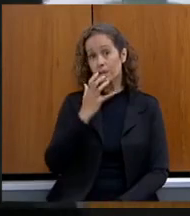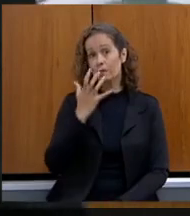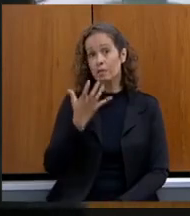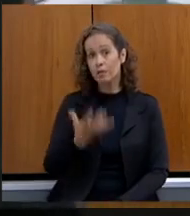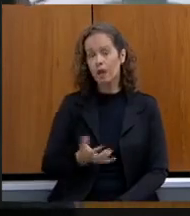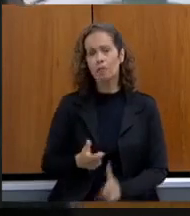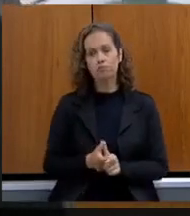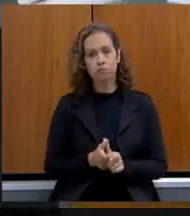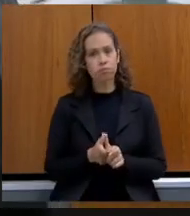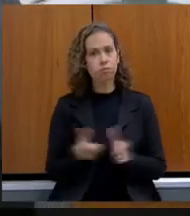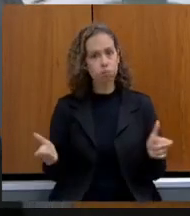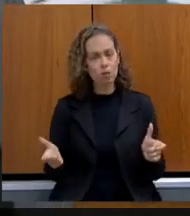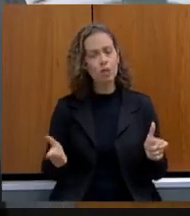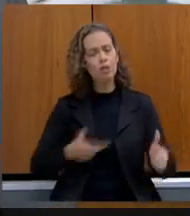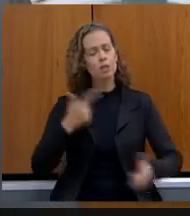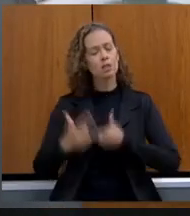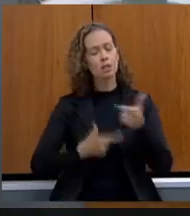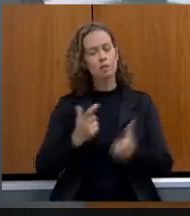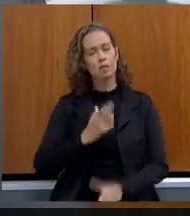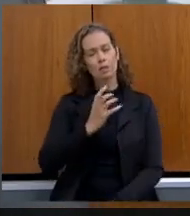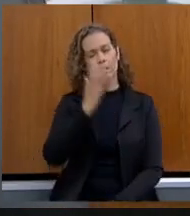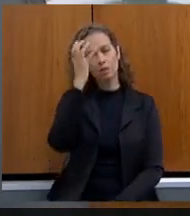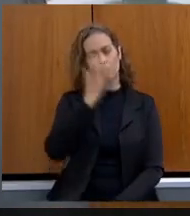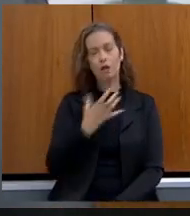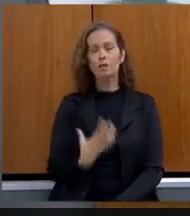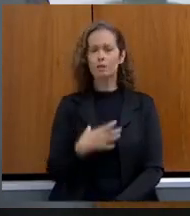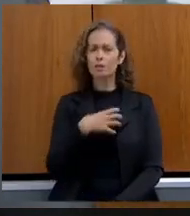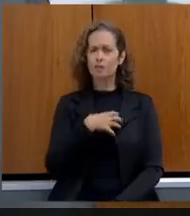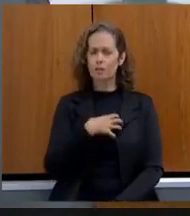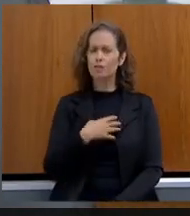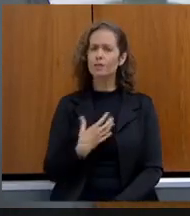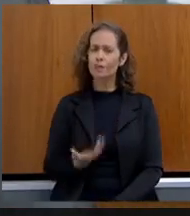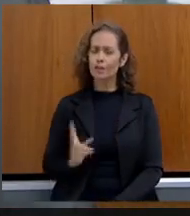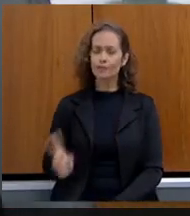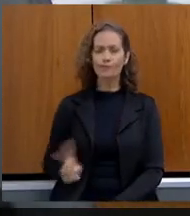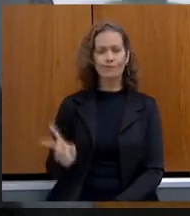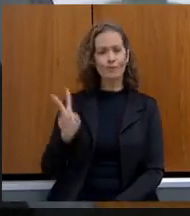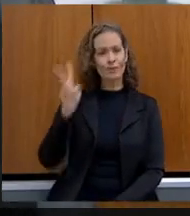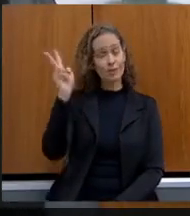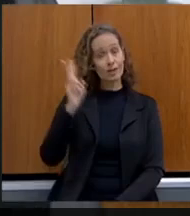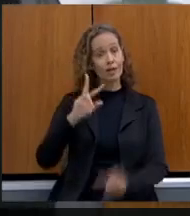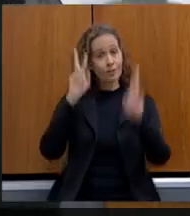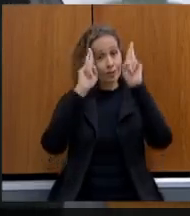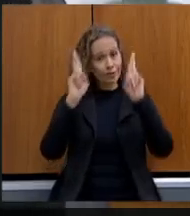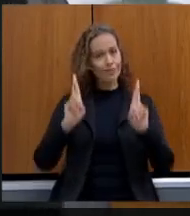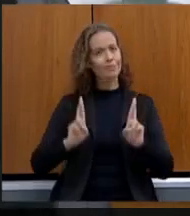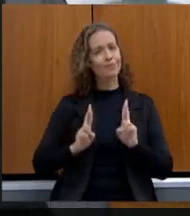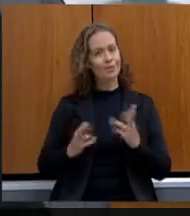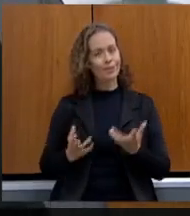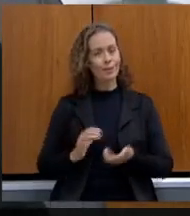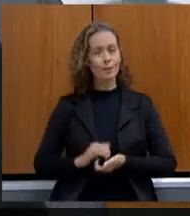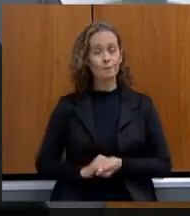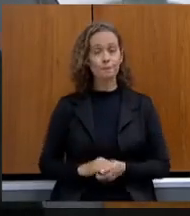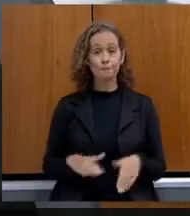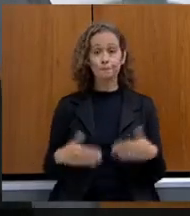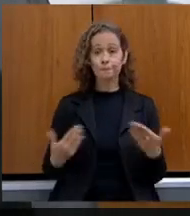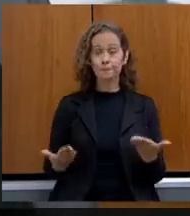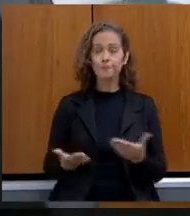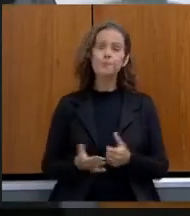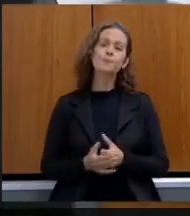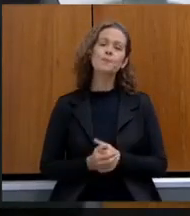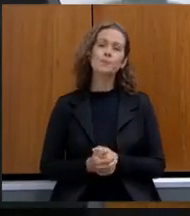grandessíssima maioria dessa rede se sente muito valorizado se sente muito respeitado né E aí